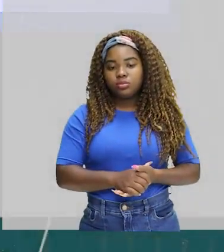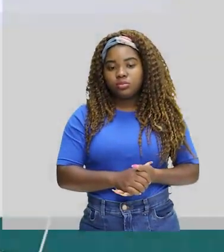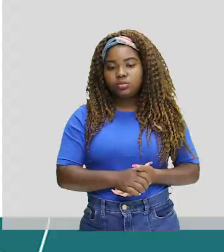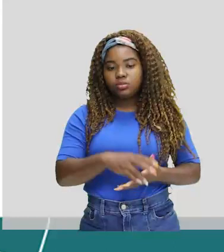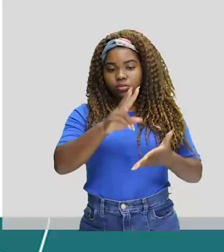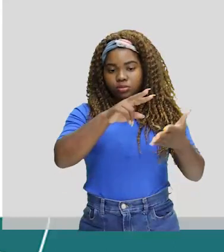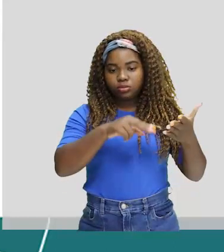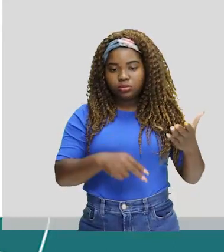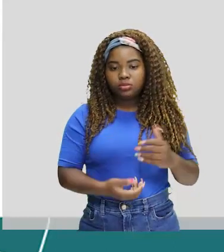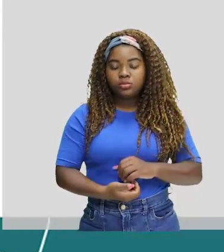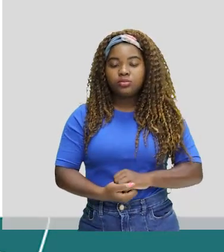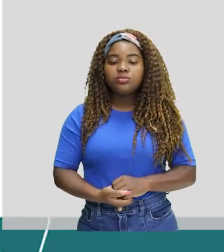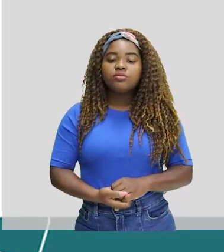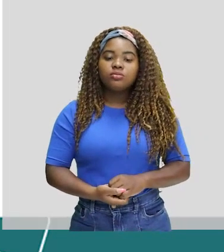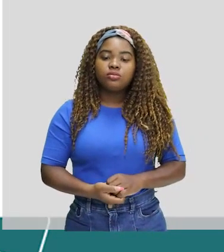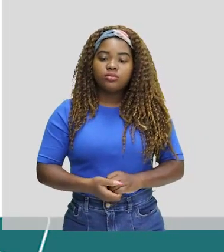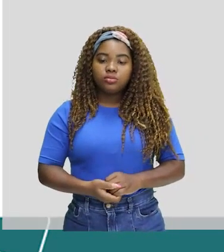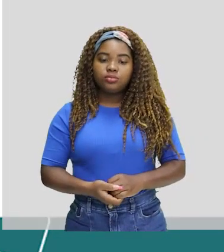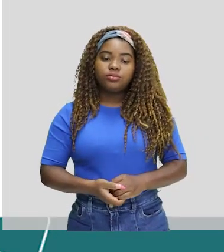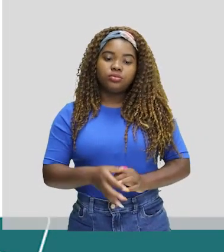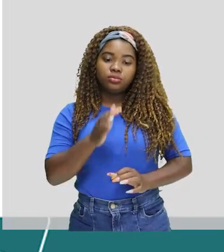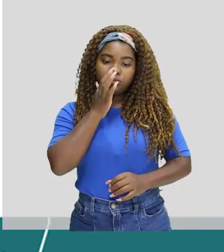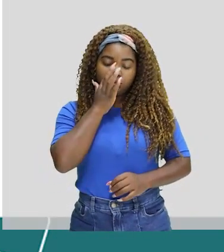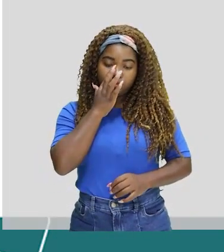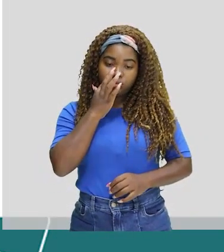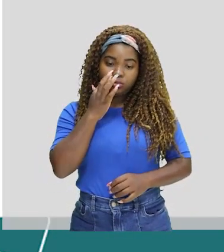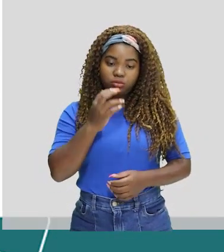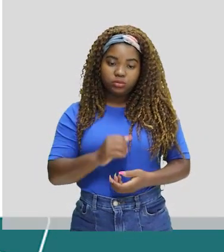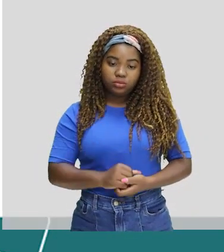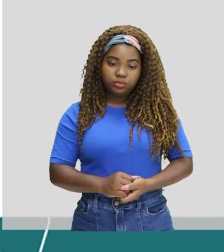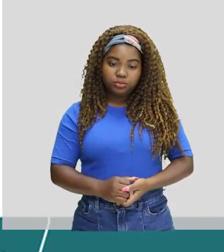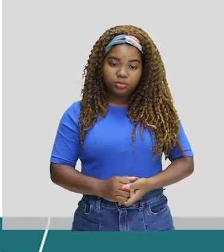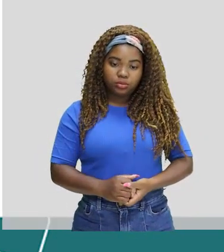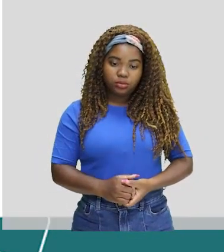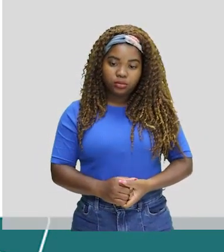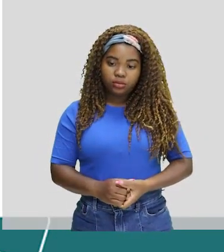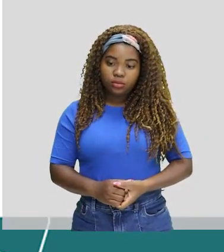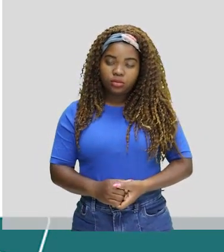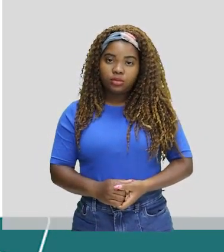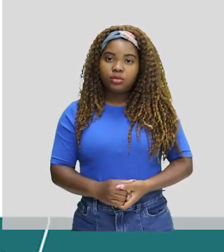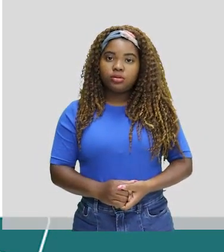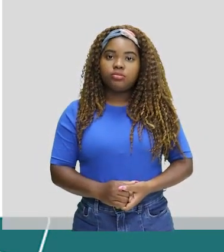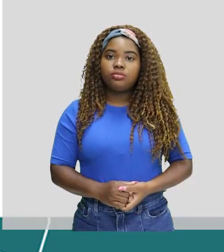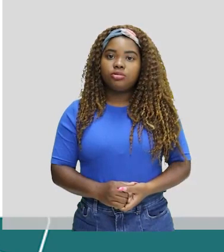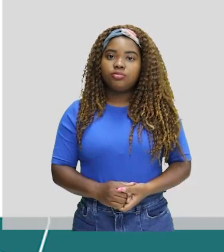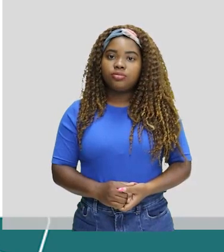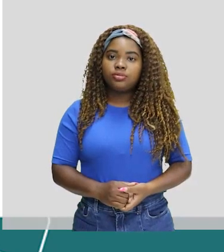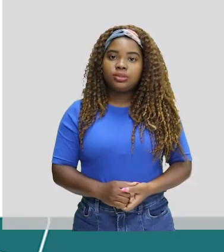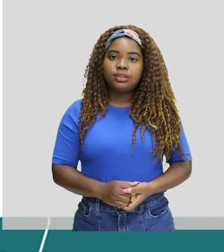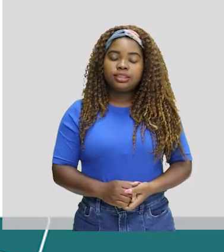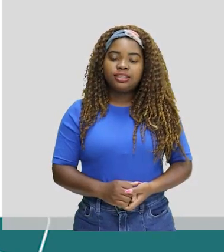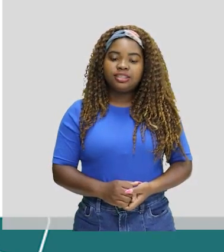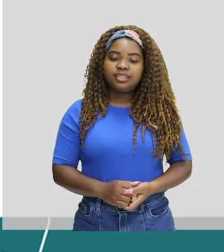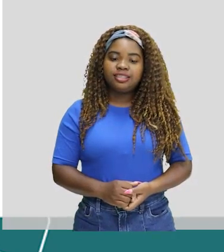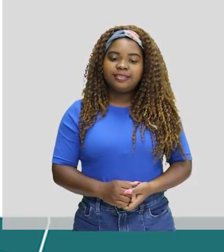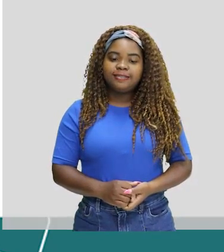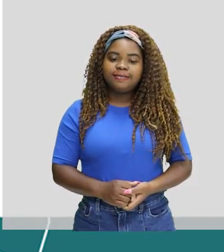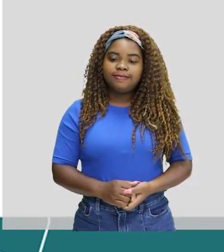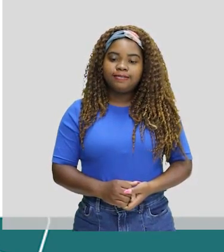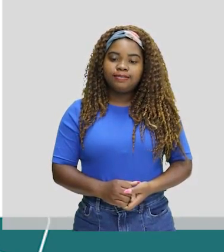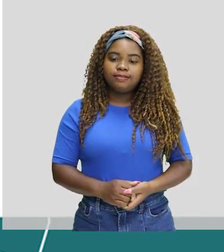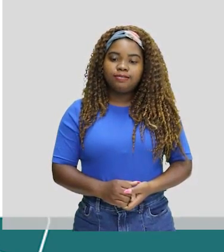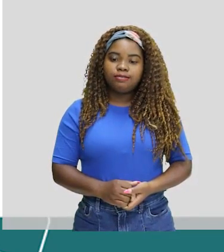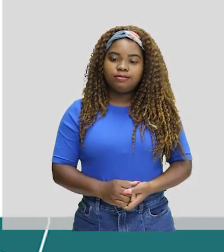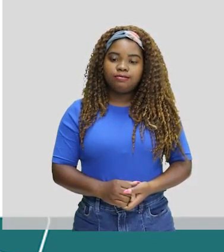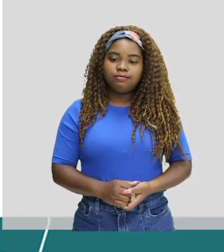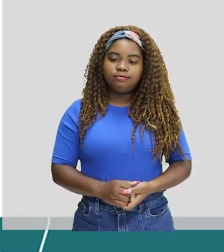Então, estudos antigos e recentes têm mostrado que a moralidade ou comportamento moral está associado a outros tipos de emoções, como a